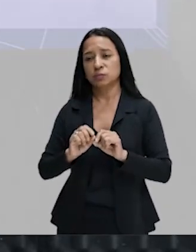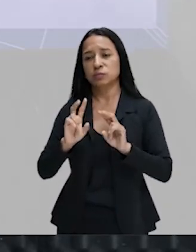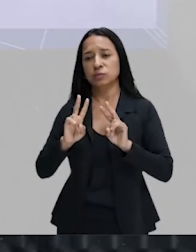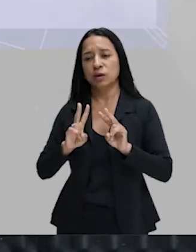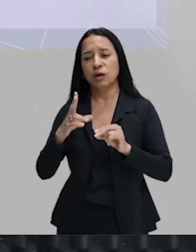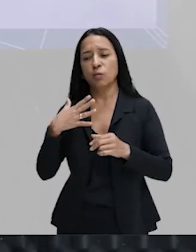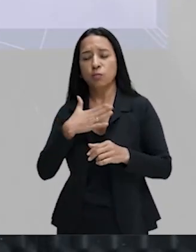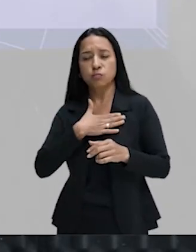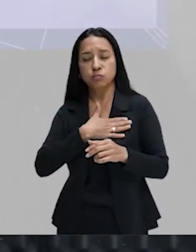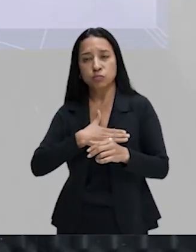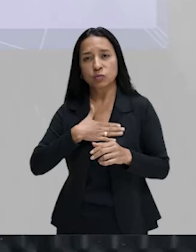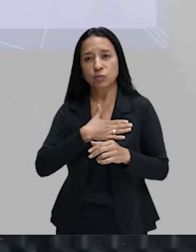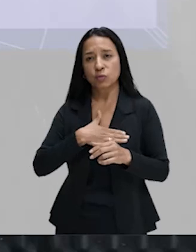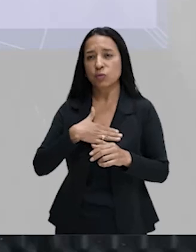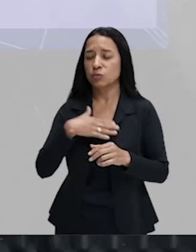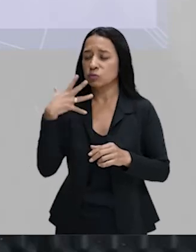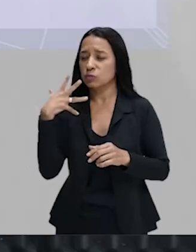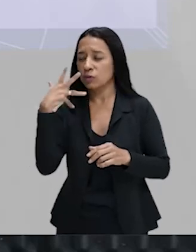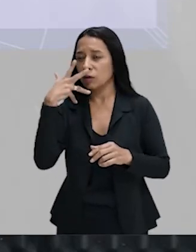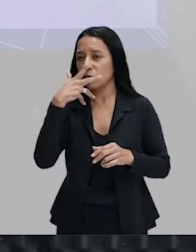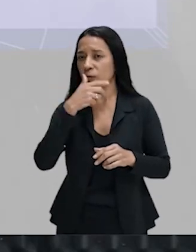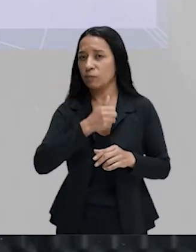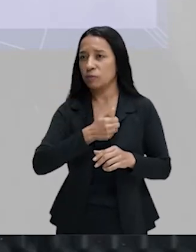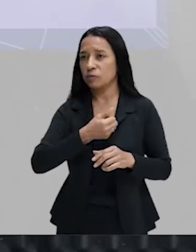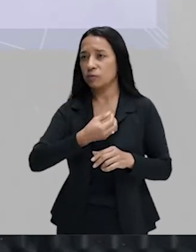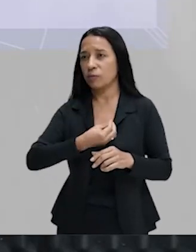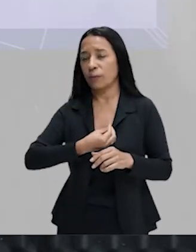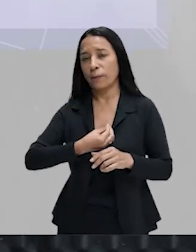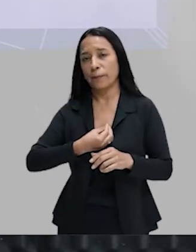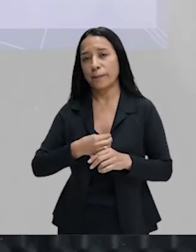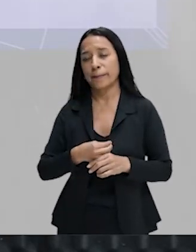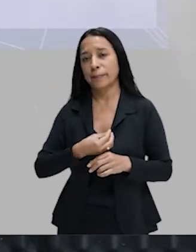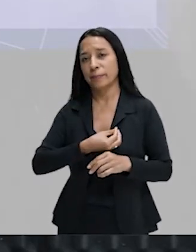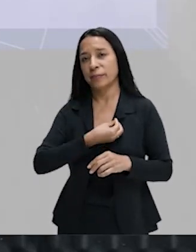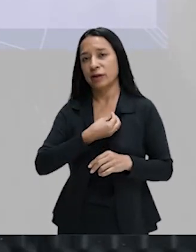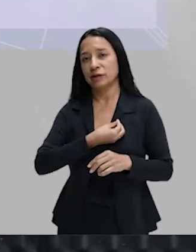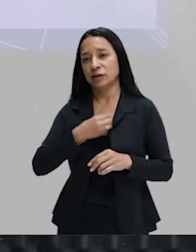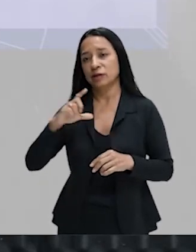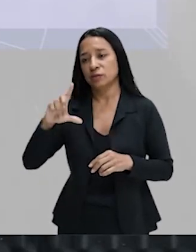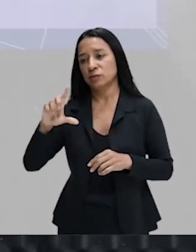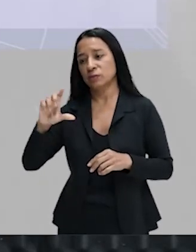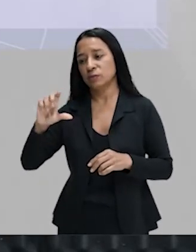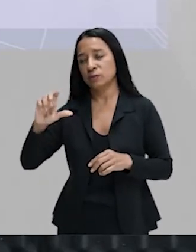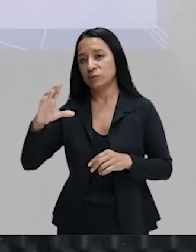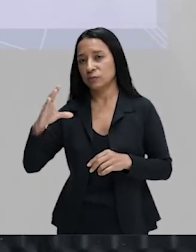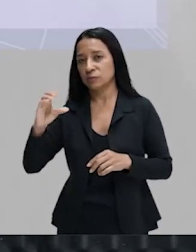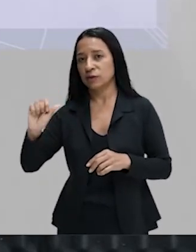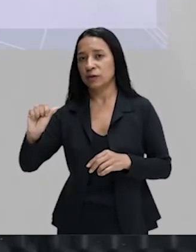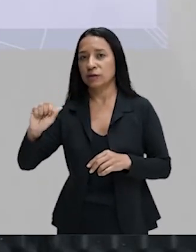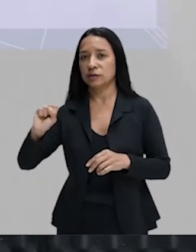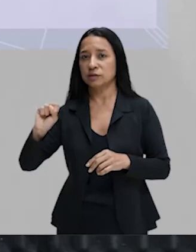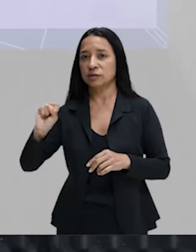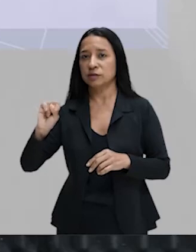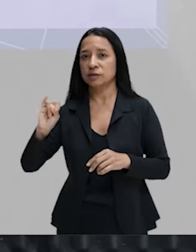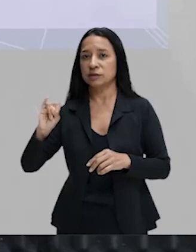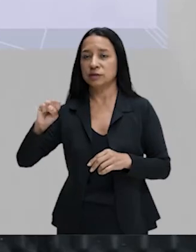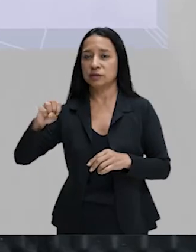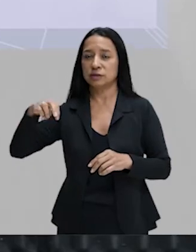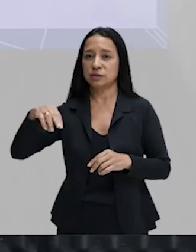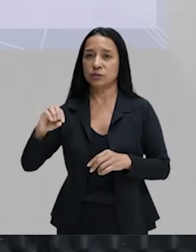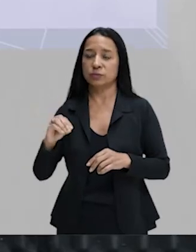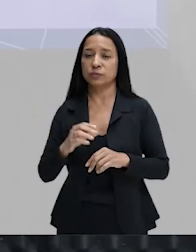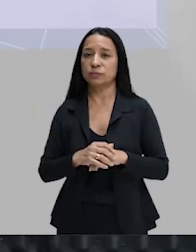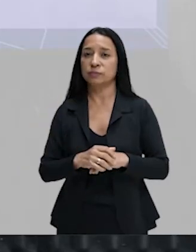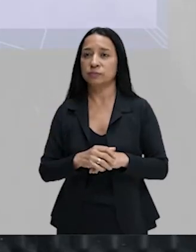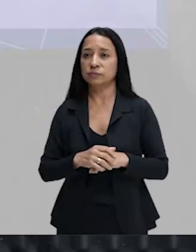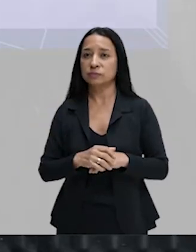culto ao belo, presente lá na era clássica, né, no classicismo, e também o simbolismo, como o próprio nome diz, símbolo,